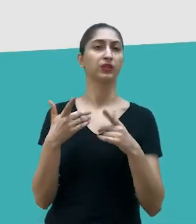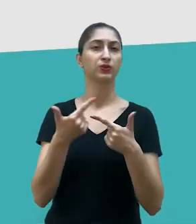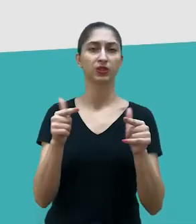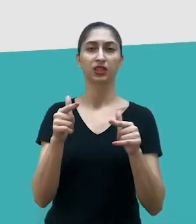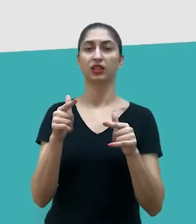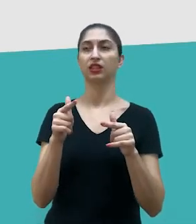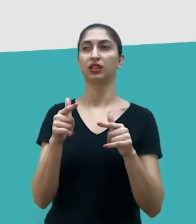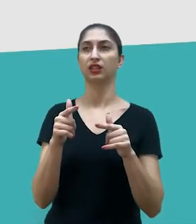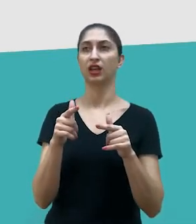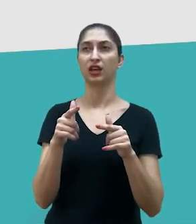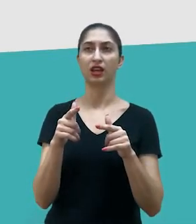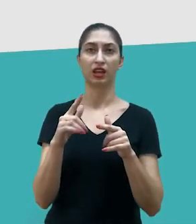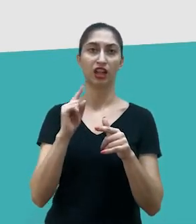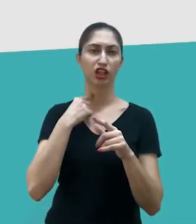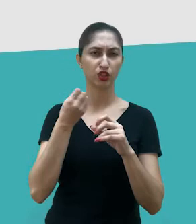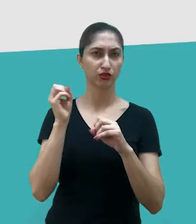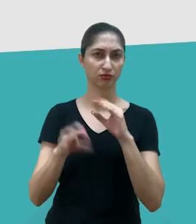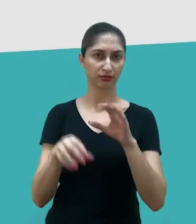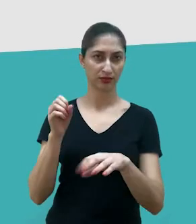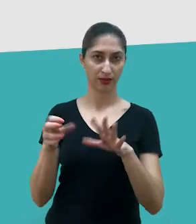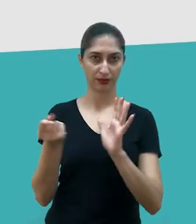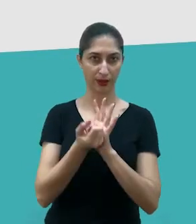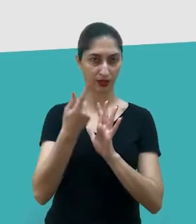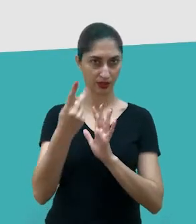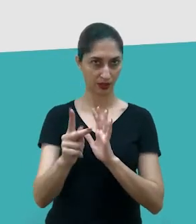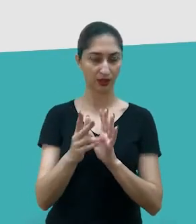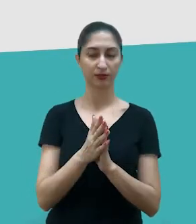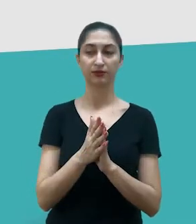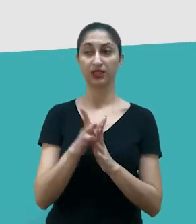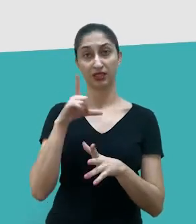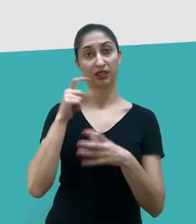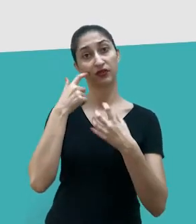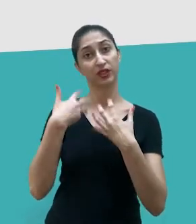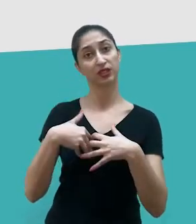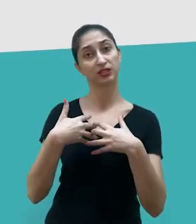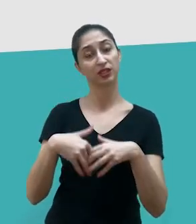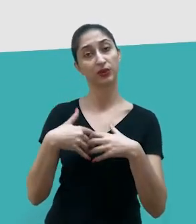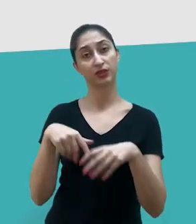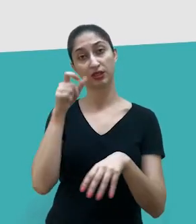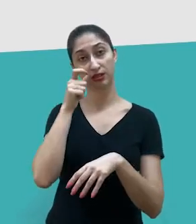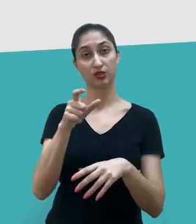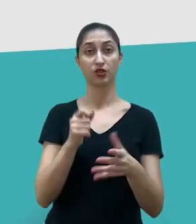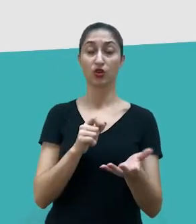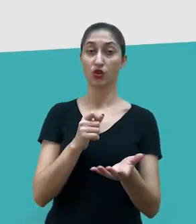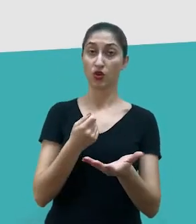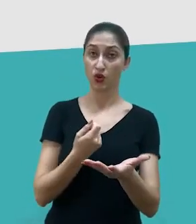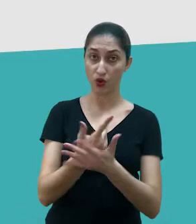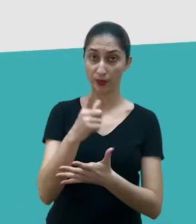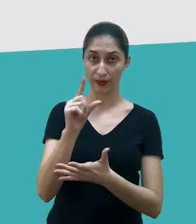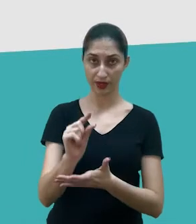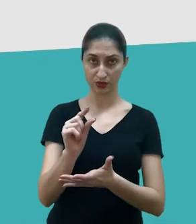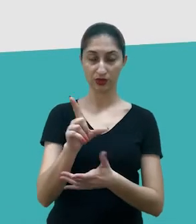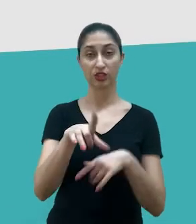lixo zero na marca. E ela traz uma reflexão interessante para a gente. Compre menos, escolha